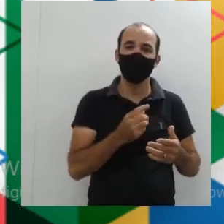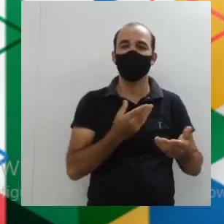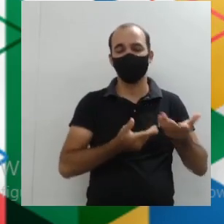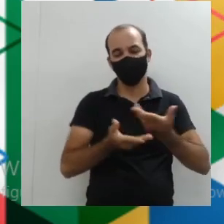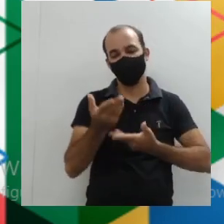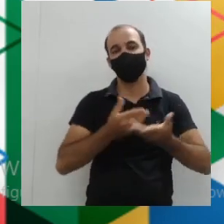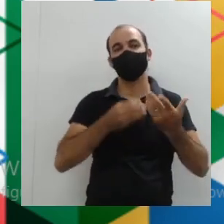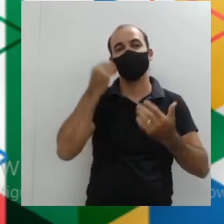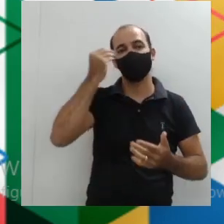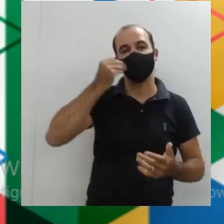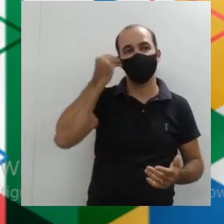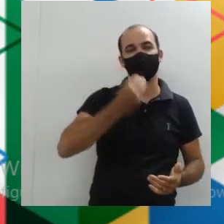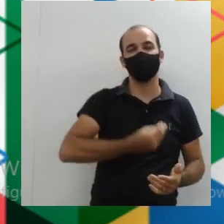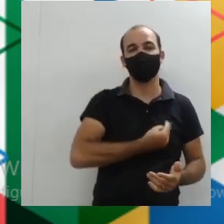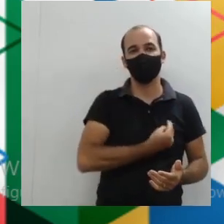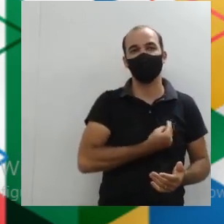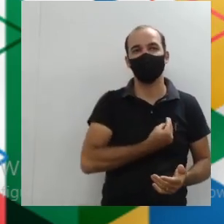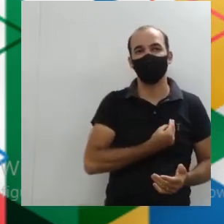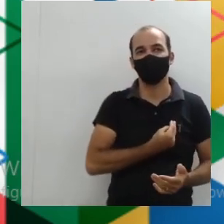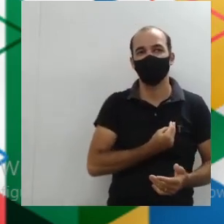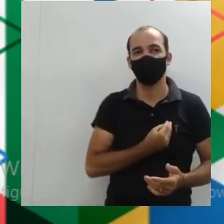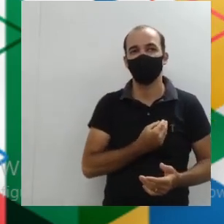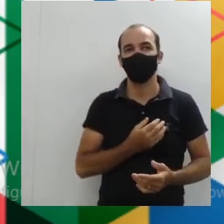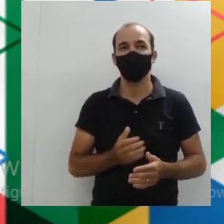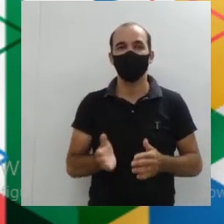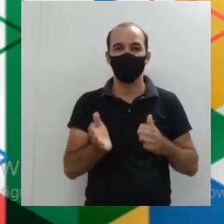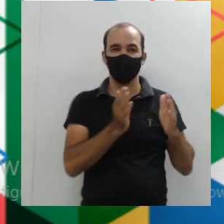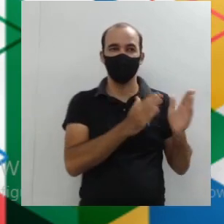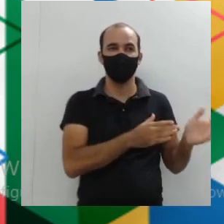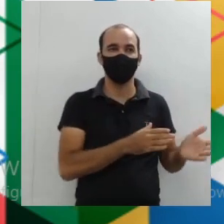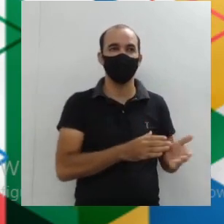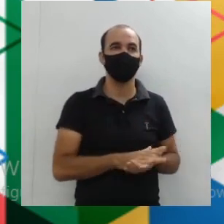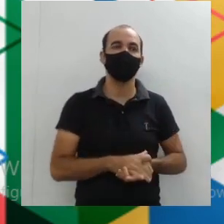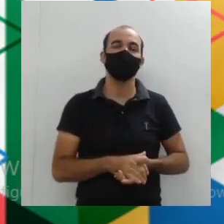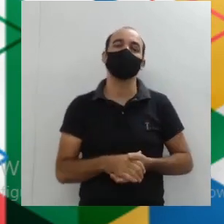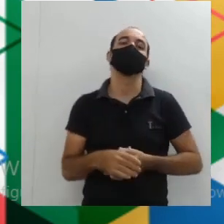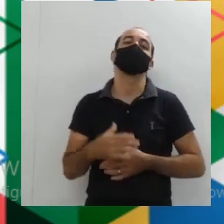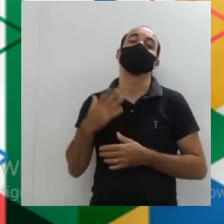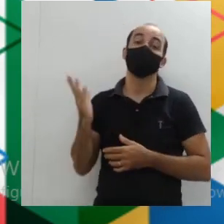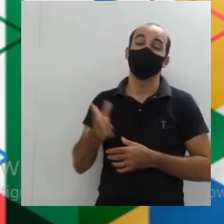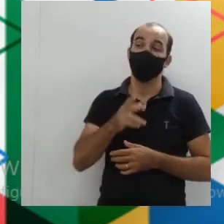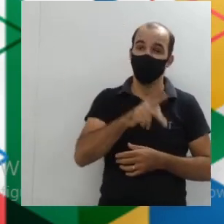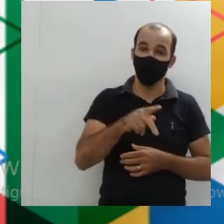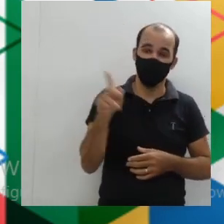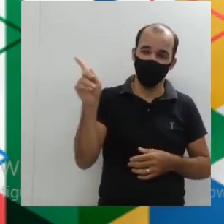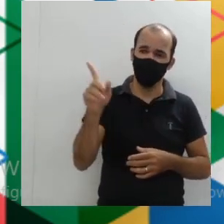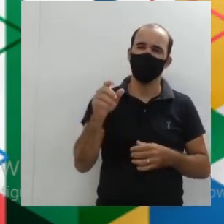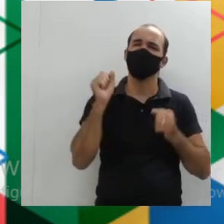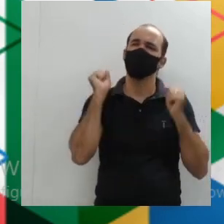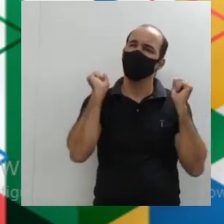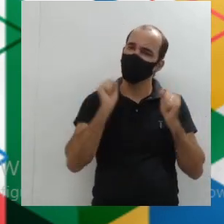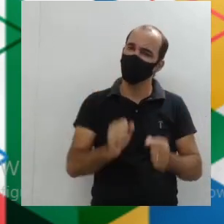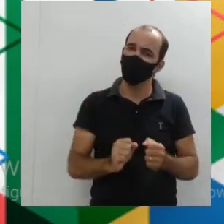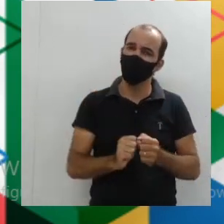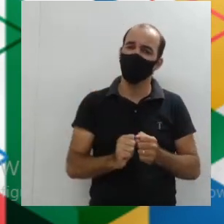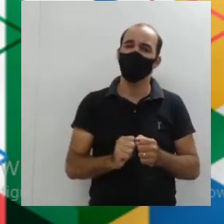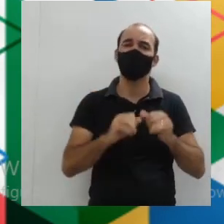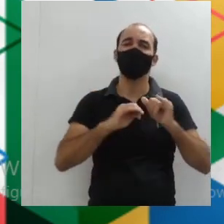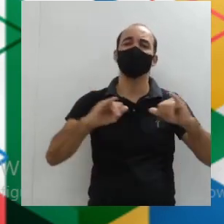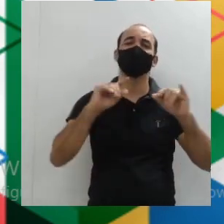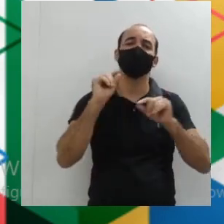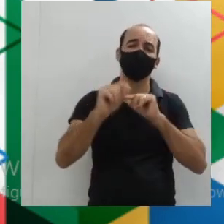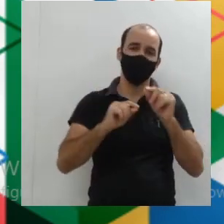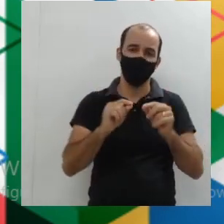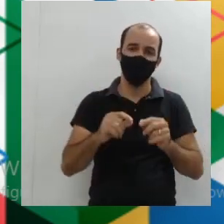redor. Eu poderia dizer que a nossa maneira de olhar o mundo, eu coloquei aqui dois